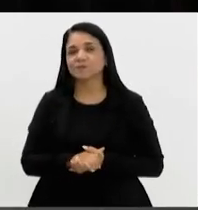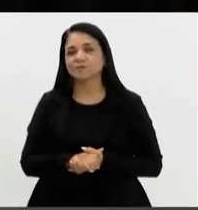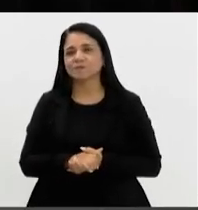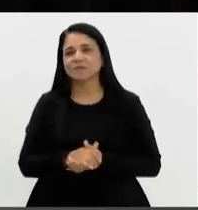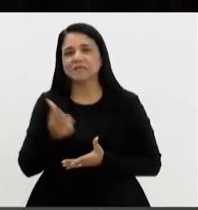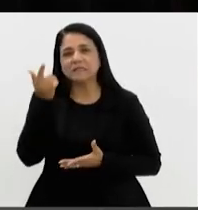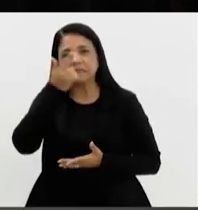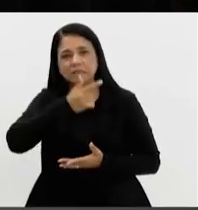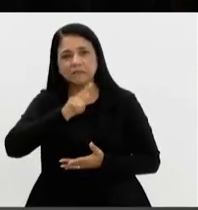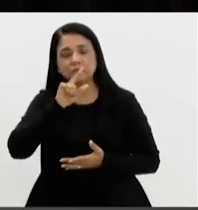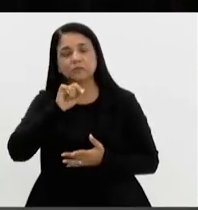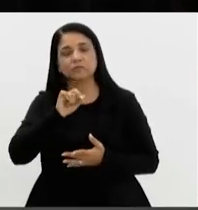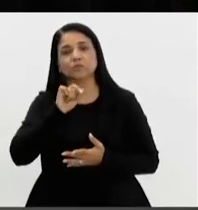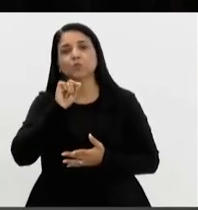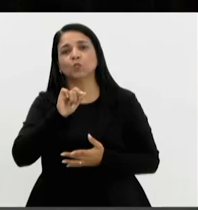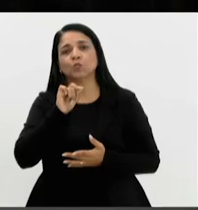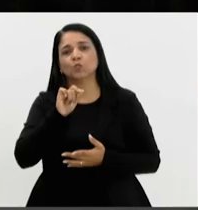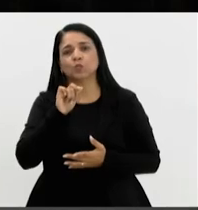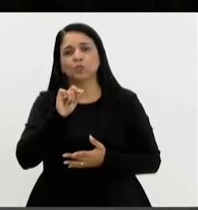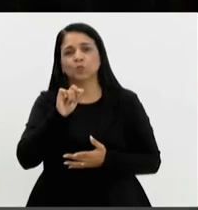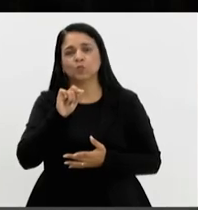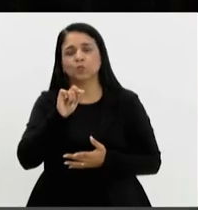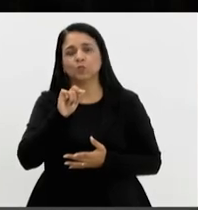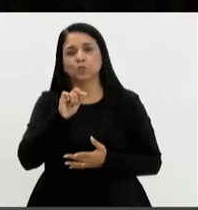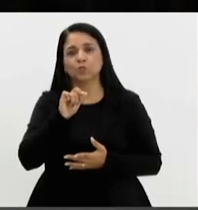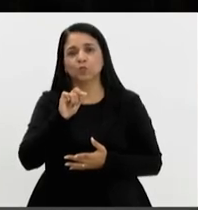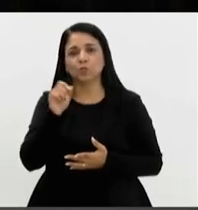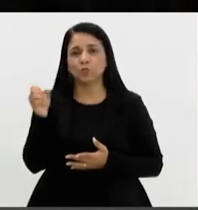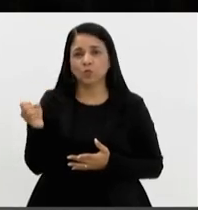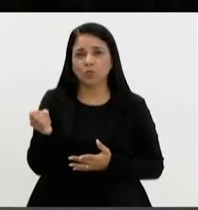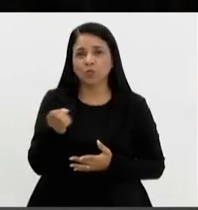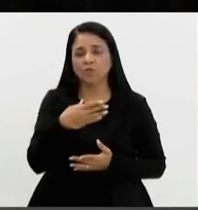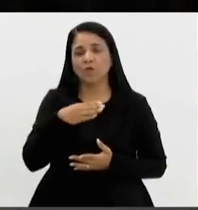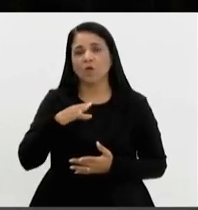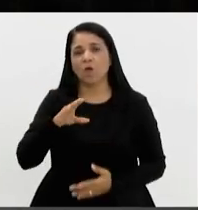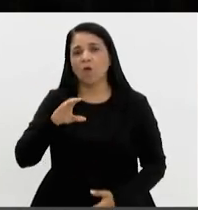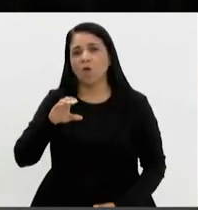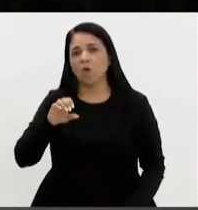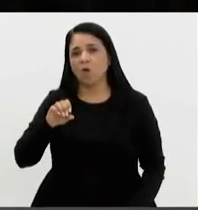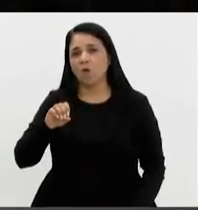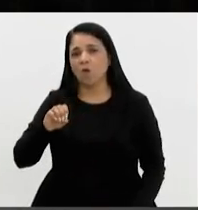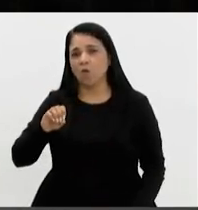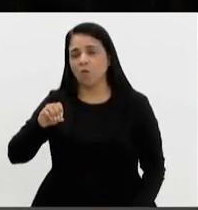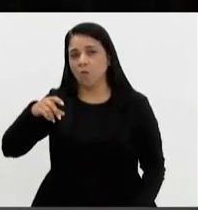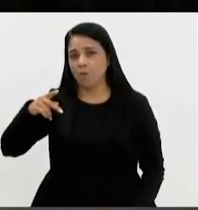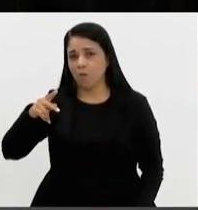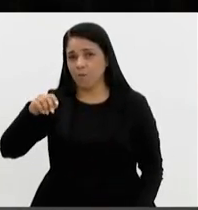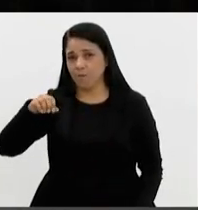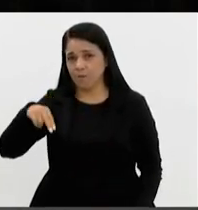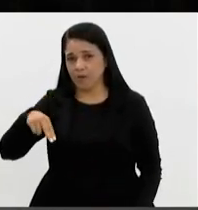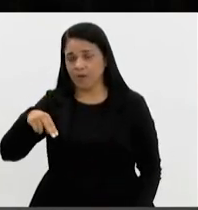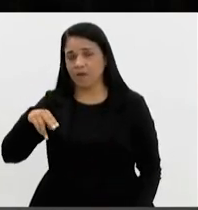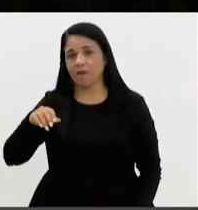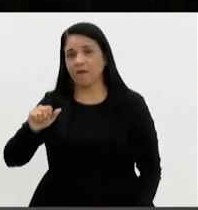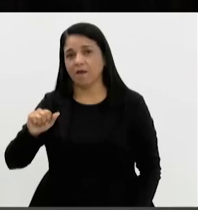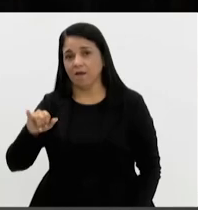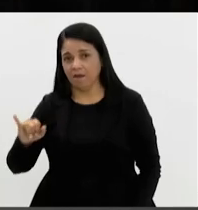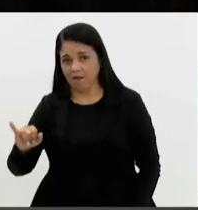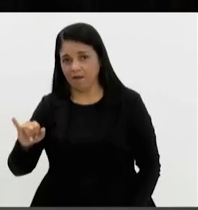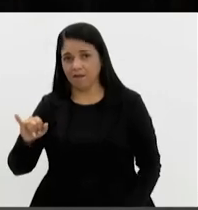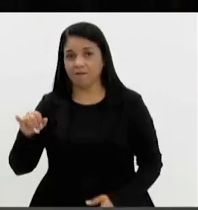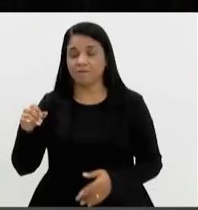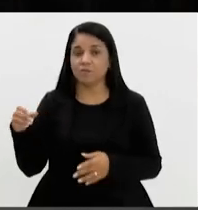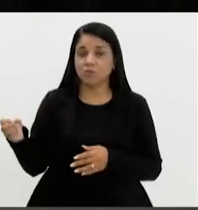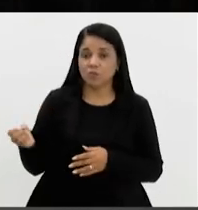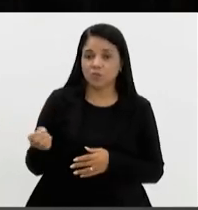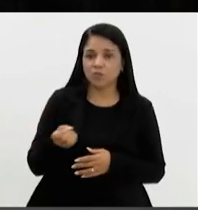ganhou um novo destaque quando a Open Eye eh criou um novo modelo de de